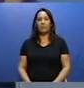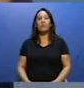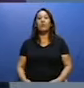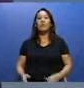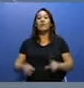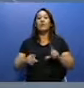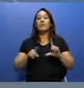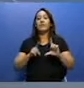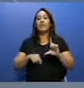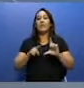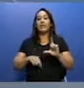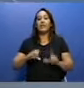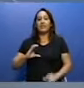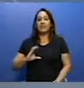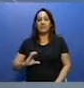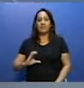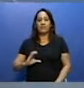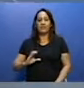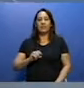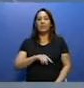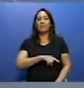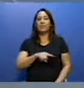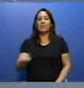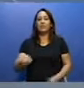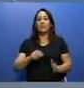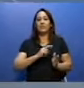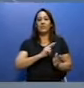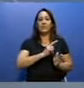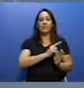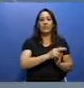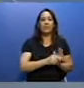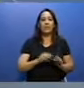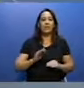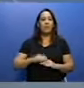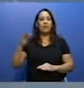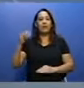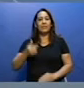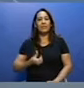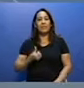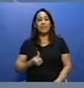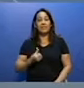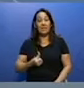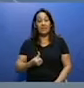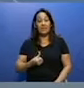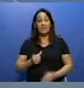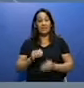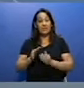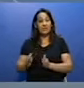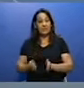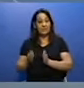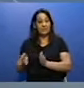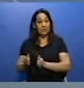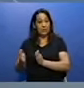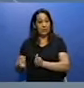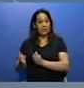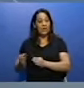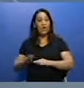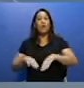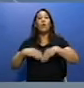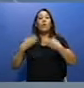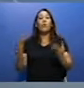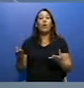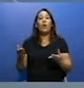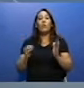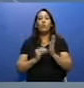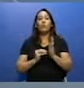Vamos lá, ó, letra C. Se você desenhar mais 6 elementos nessa sequência aqui, qual será